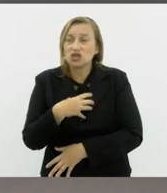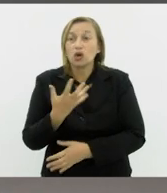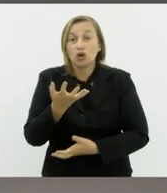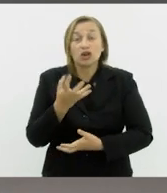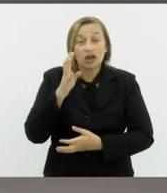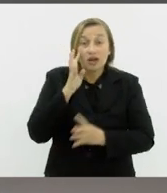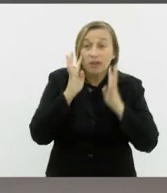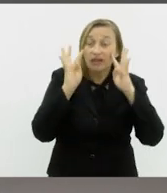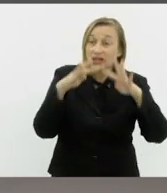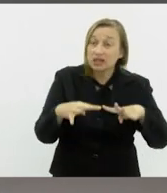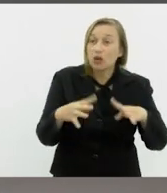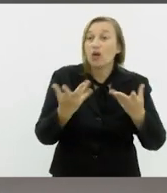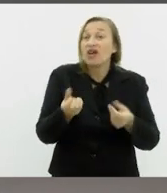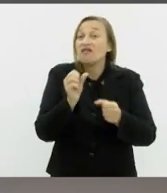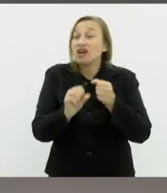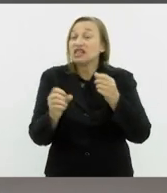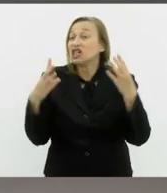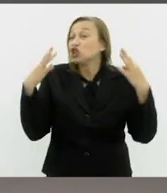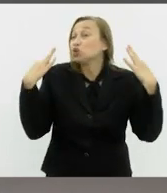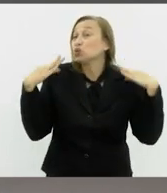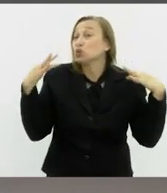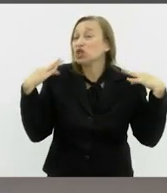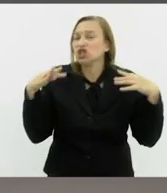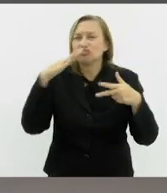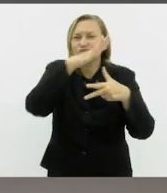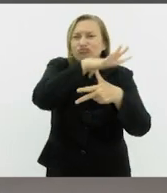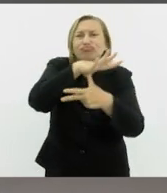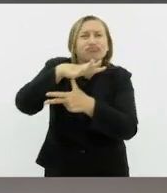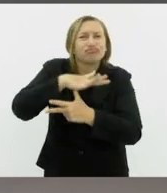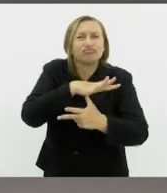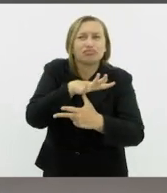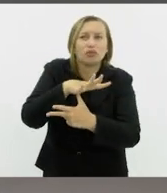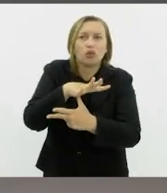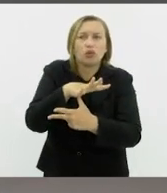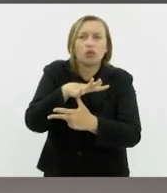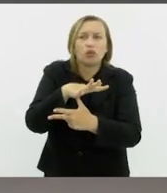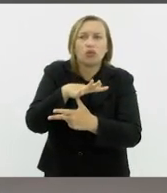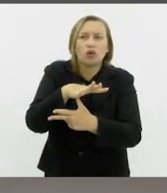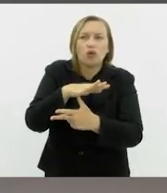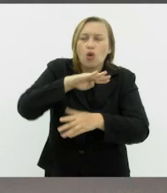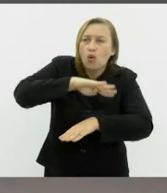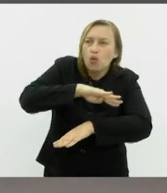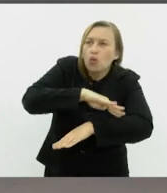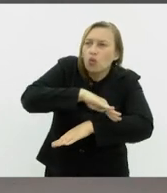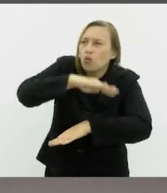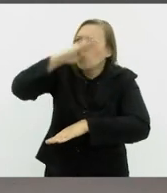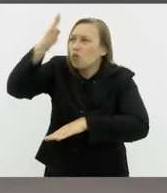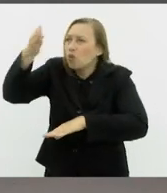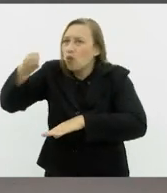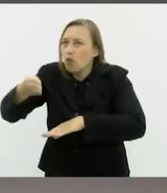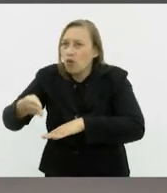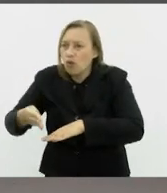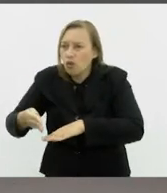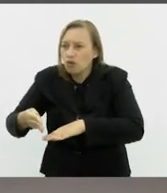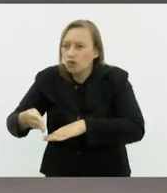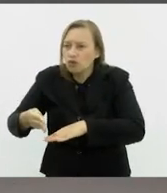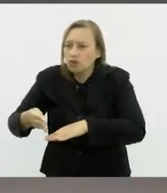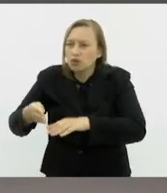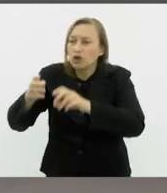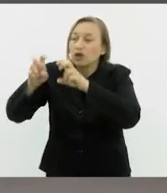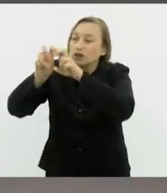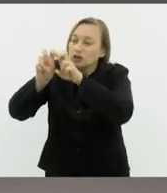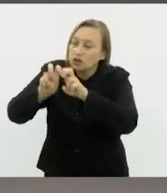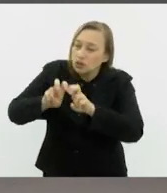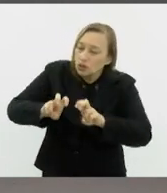seguinte: fazer turismo de helicóptero no morro, em torno do Corcovado ou no Morro da